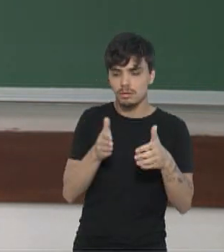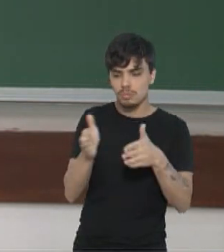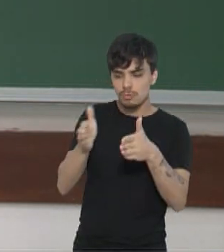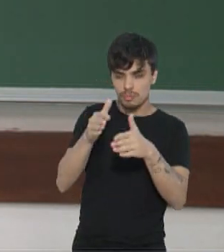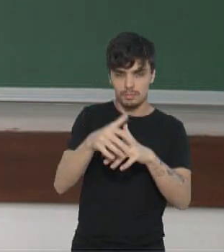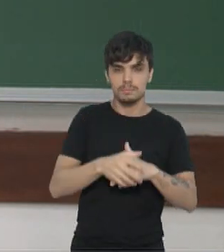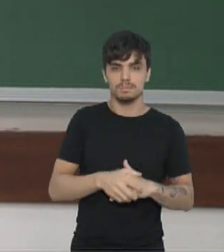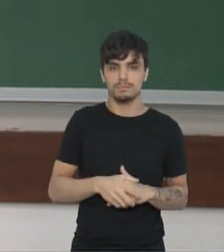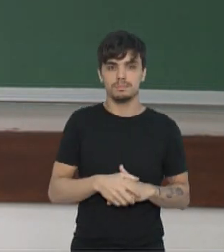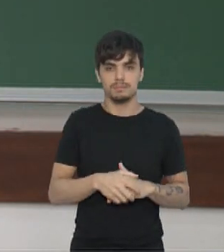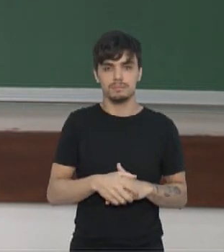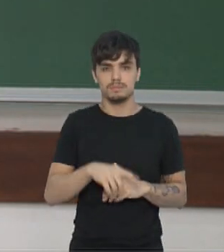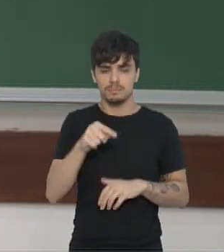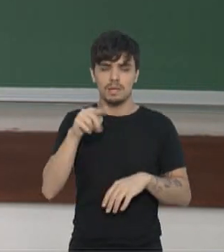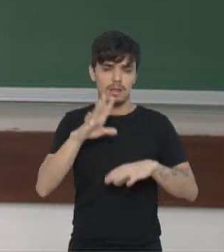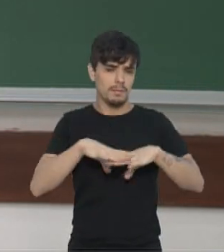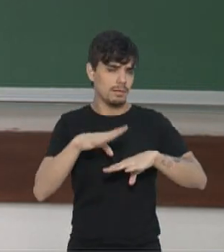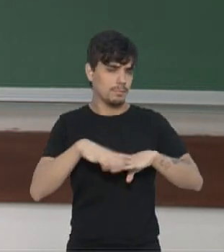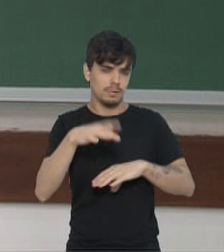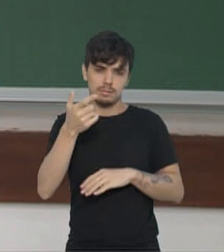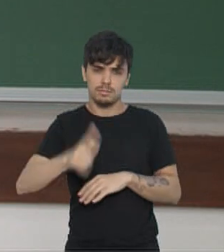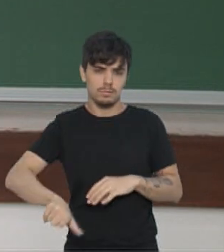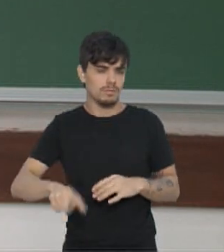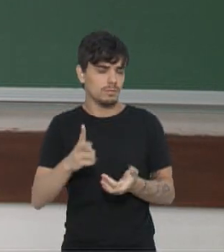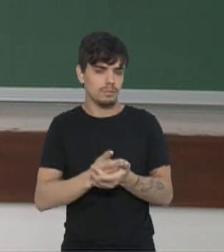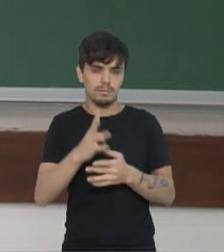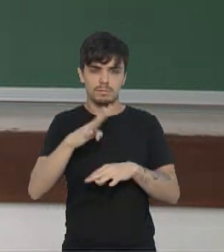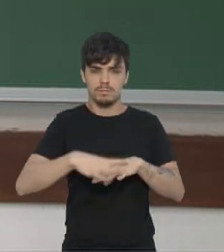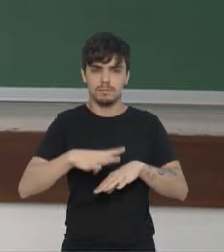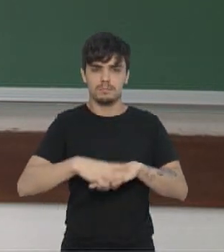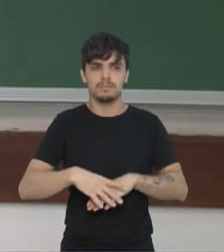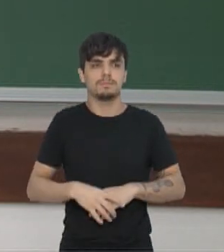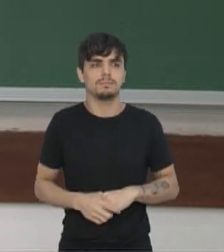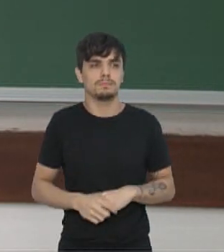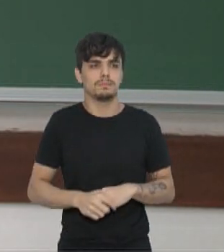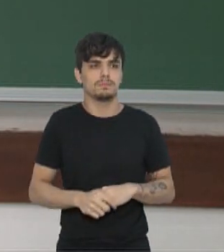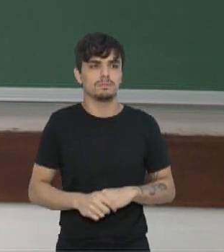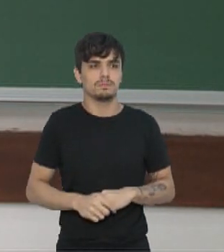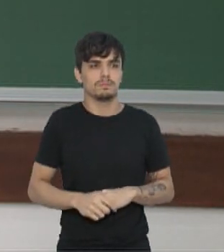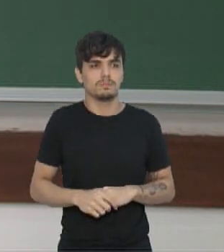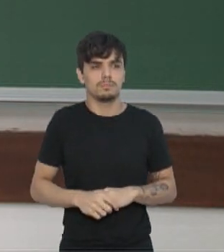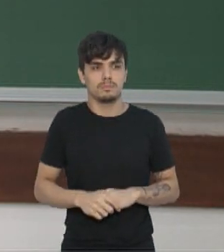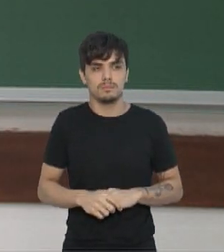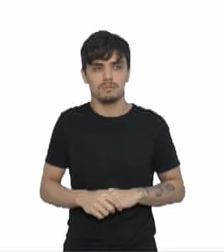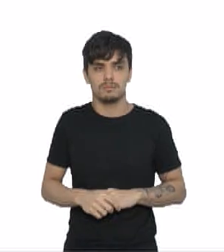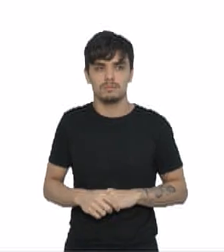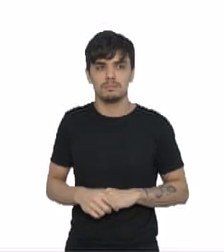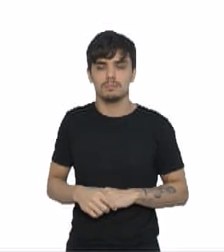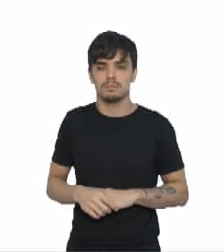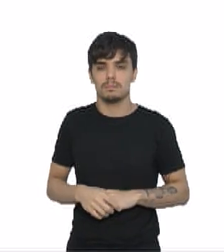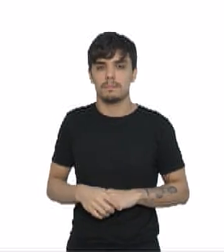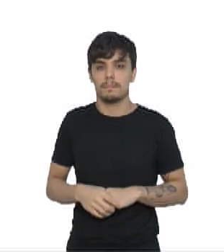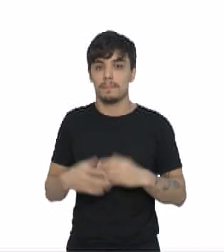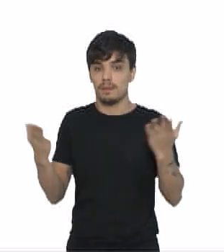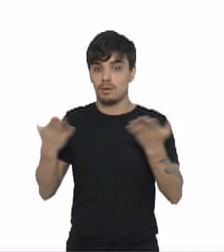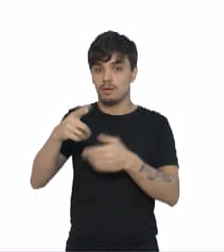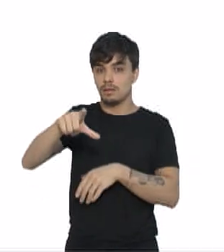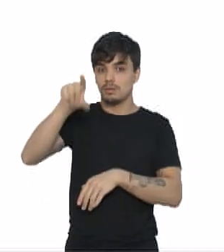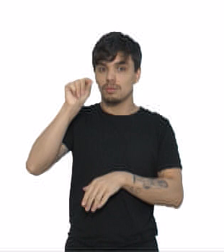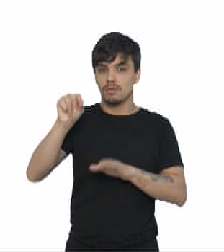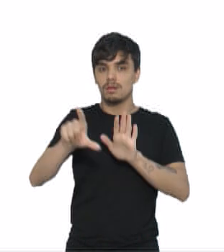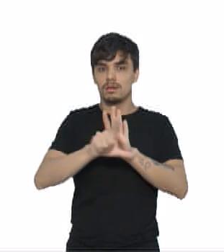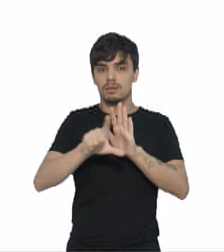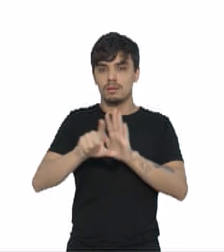Então tudo é matemática de volta, sempre matemática. E aí vamos lá, escolha uma lei